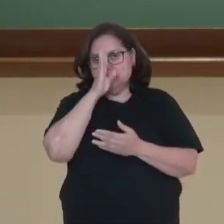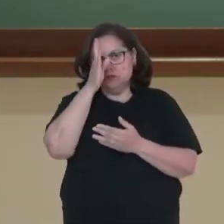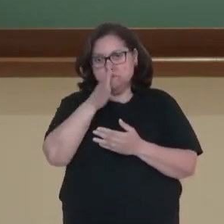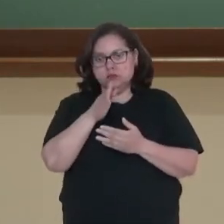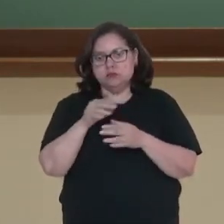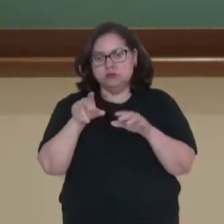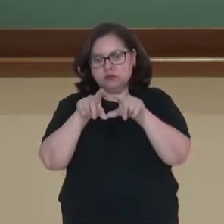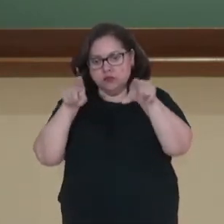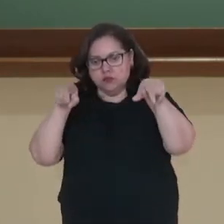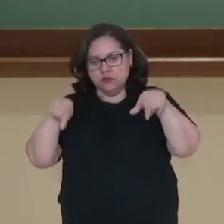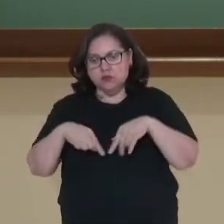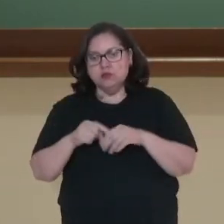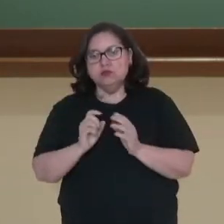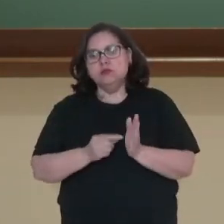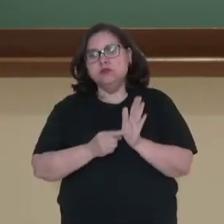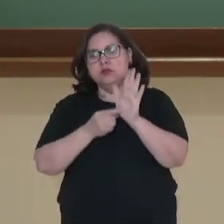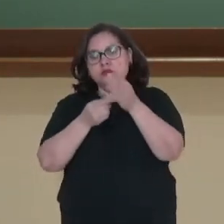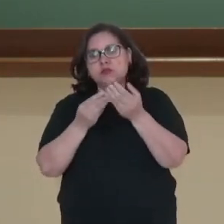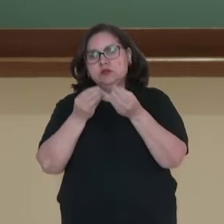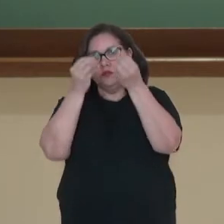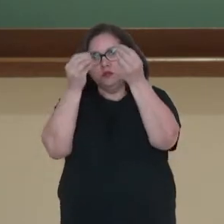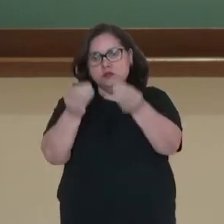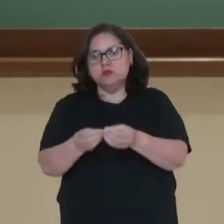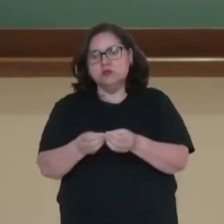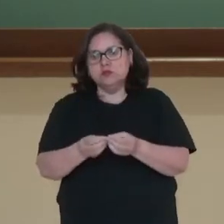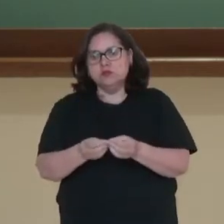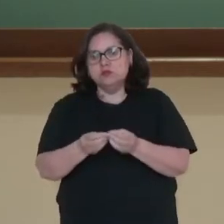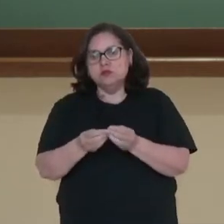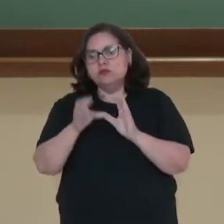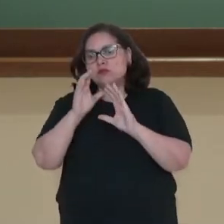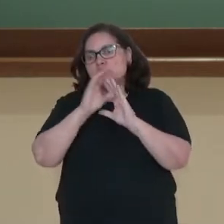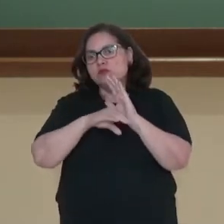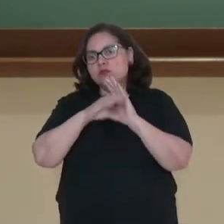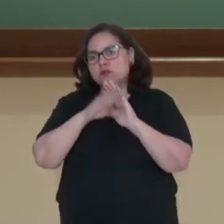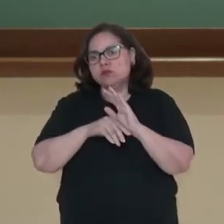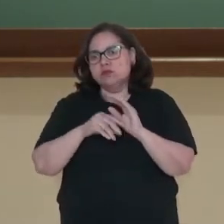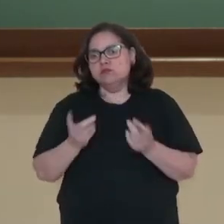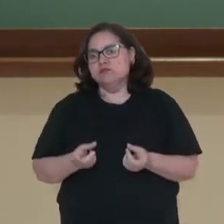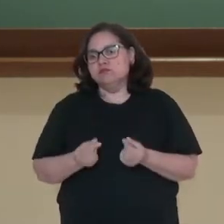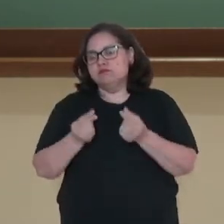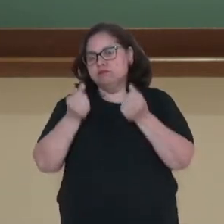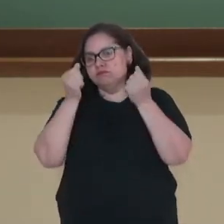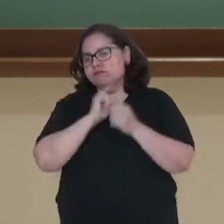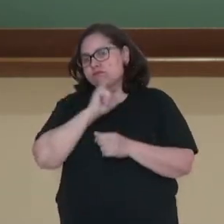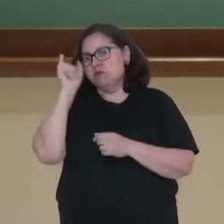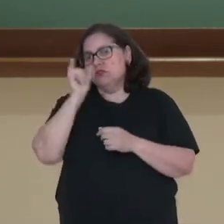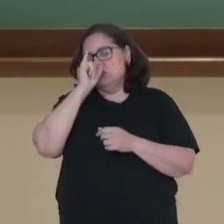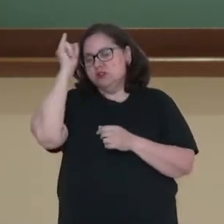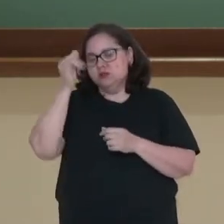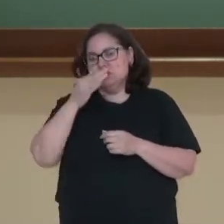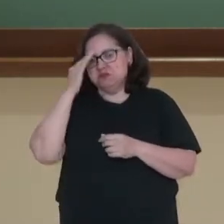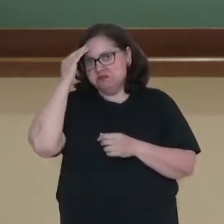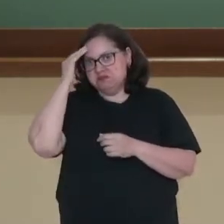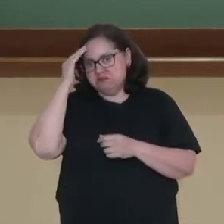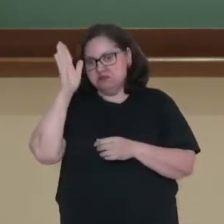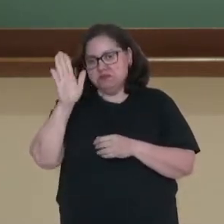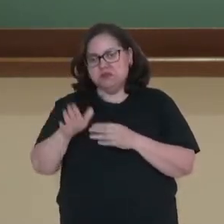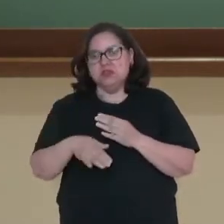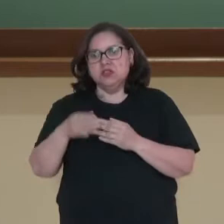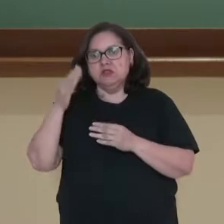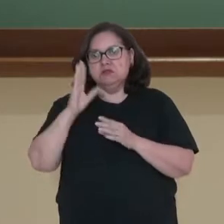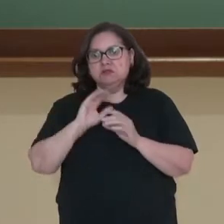dos estúdios, levando até você conteúdo riquíssimo, importantíssimo para a sua